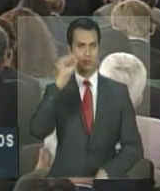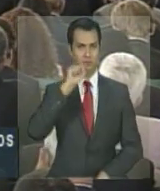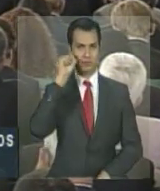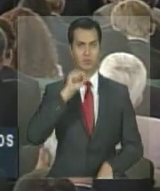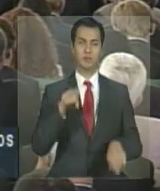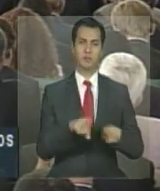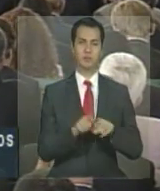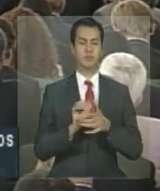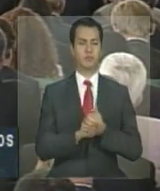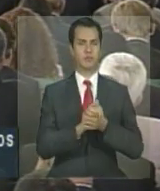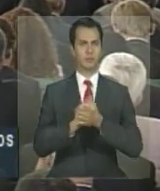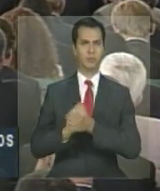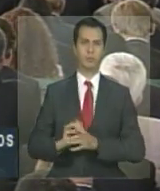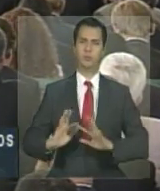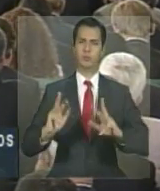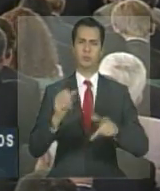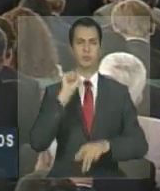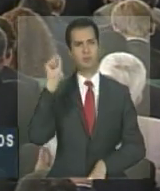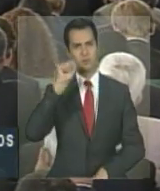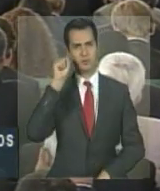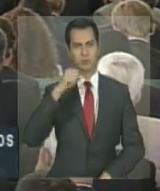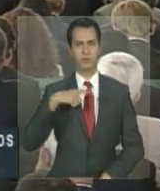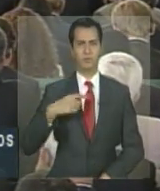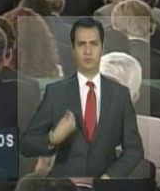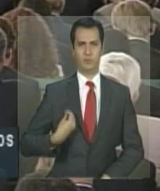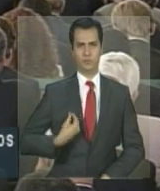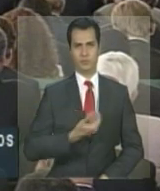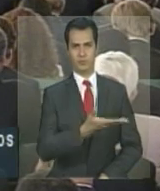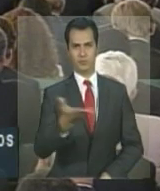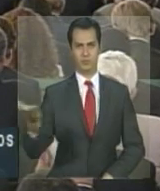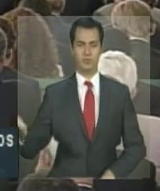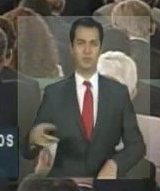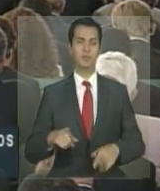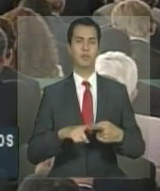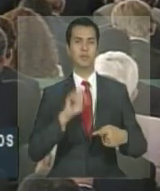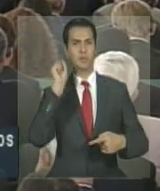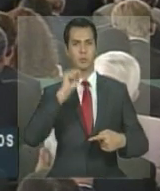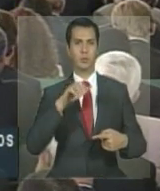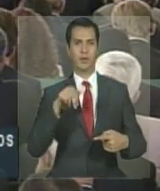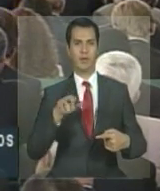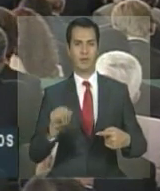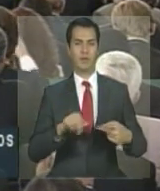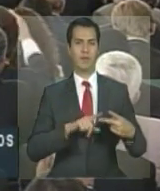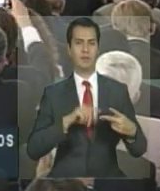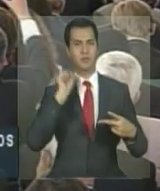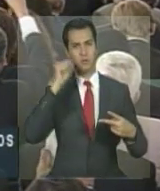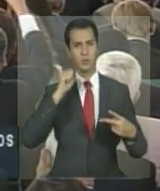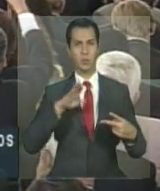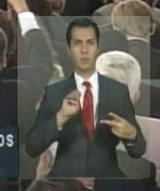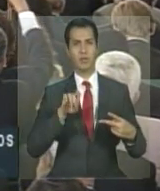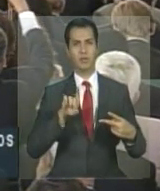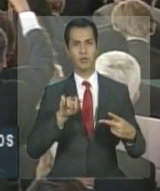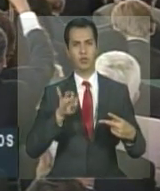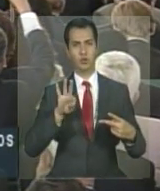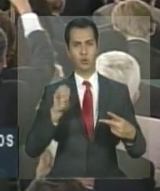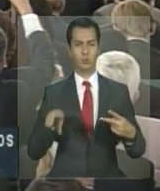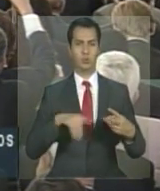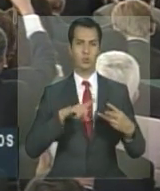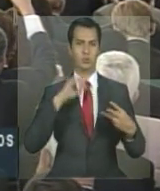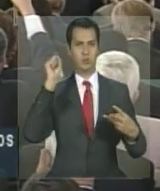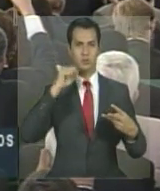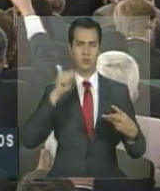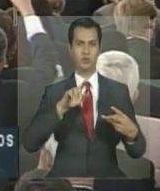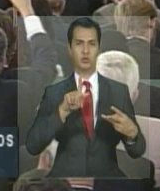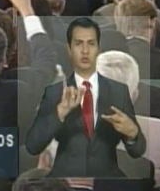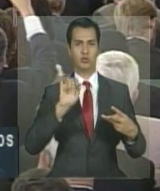senhoras senadoras e senadores aqui presentes, senadora Ana Amélia, senador Benedito de Lira,